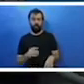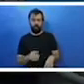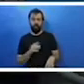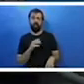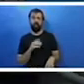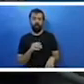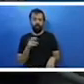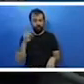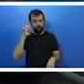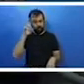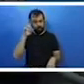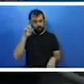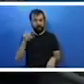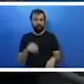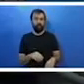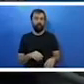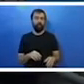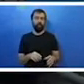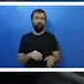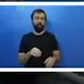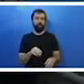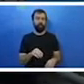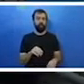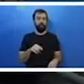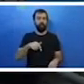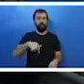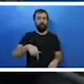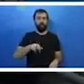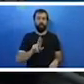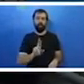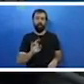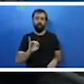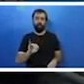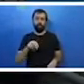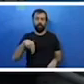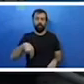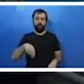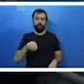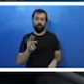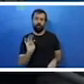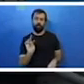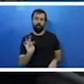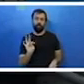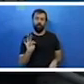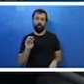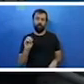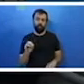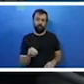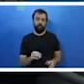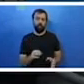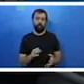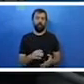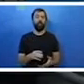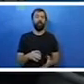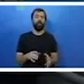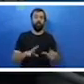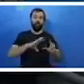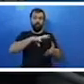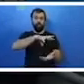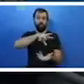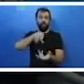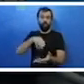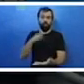O que quer dizer o quinto? A quinta parte. Eu pego tudo que eu tenho, divido por 5.